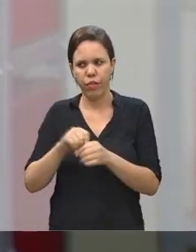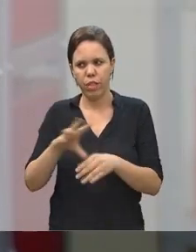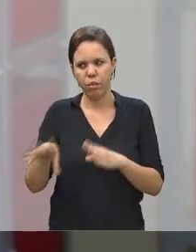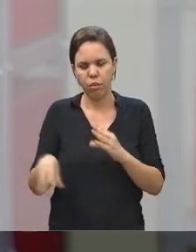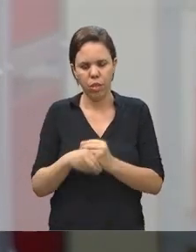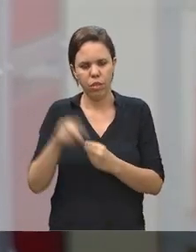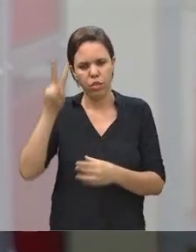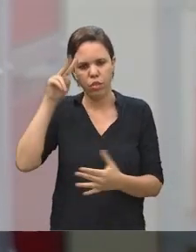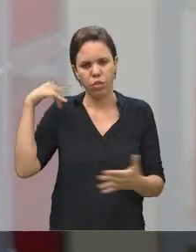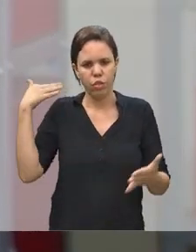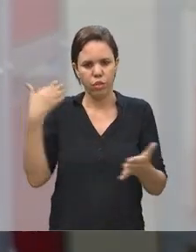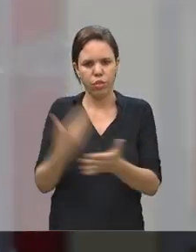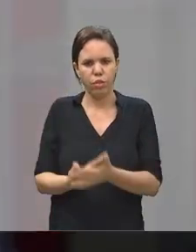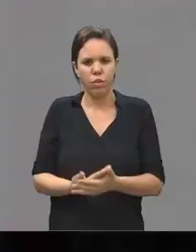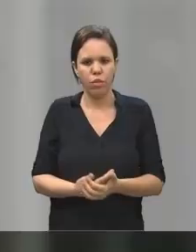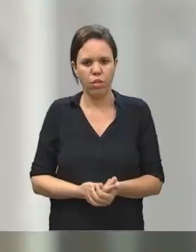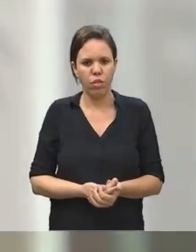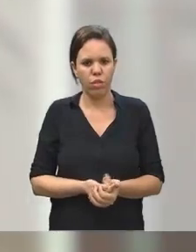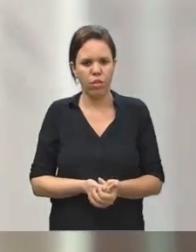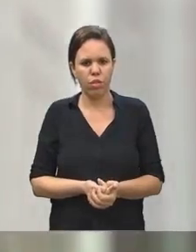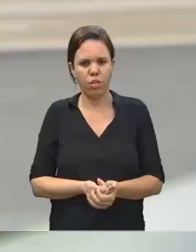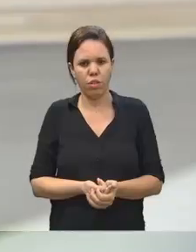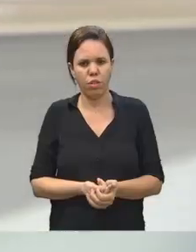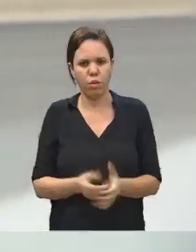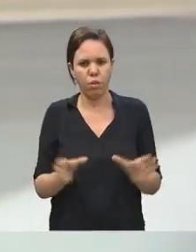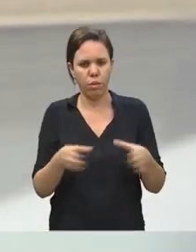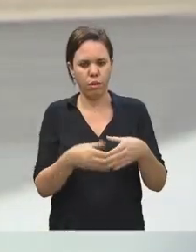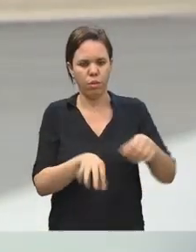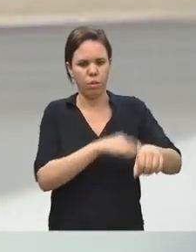da história da nossa orquestra.